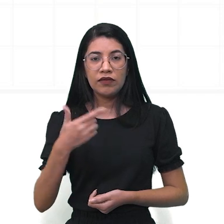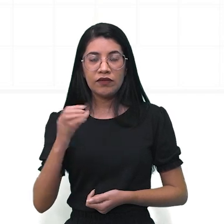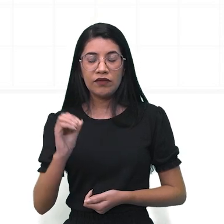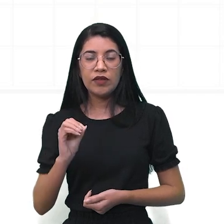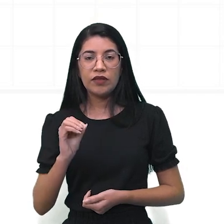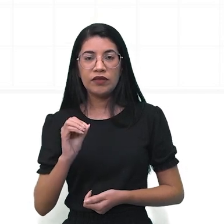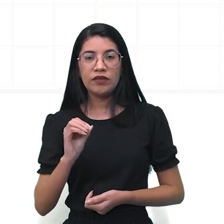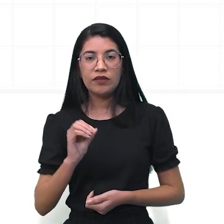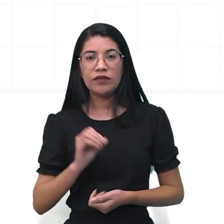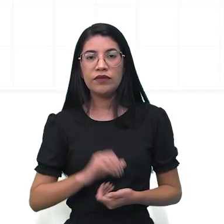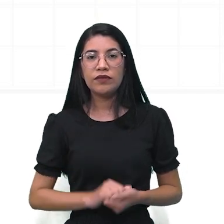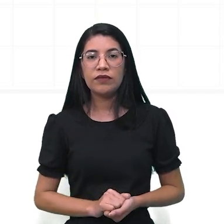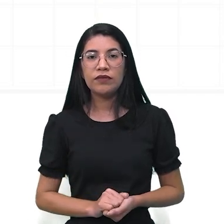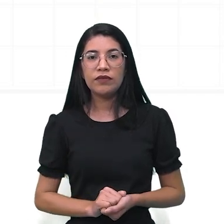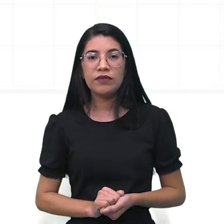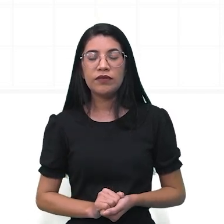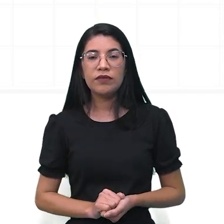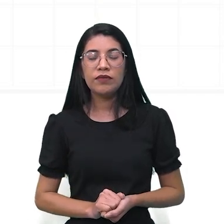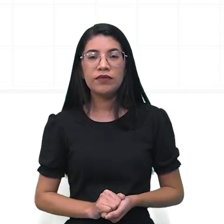720 graus, né?